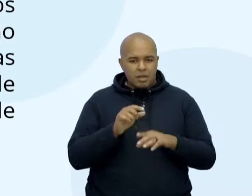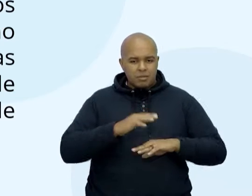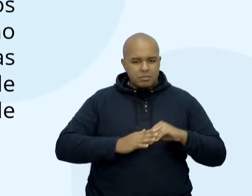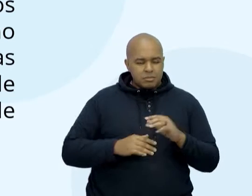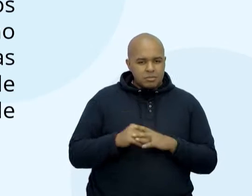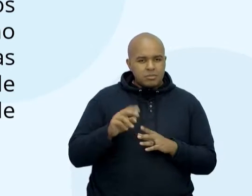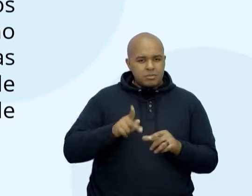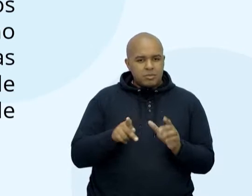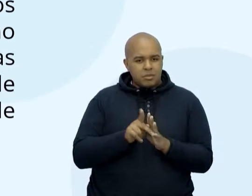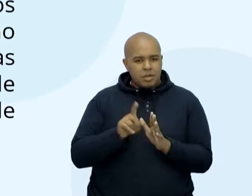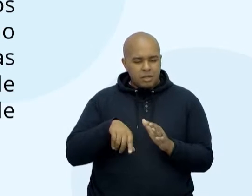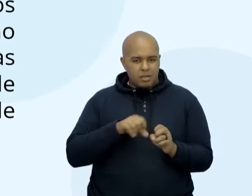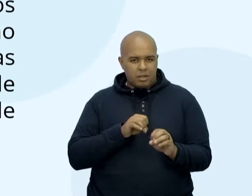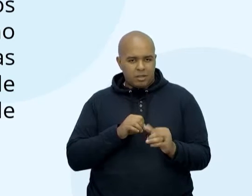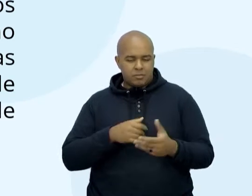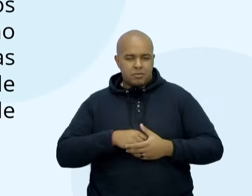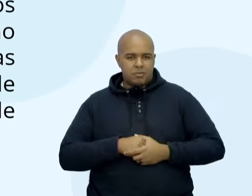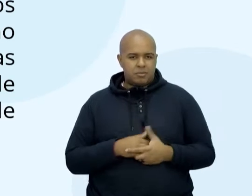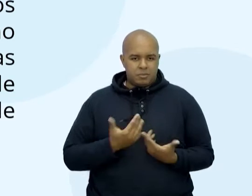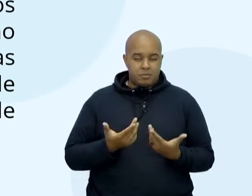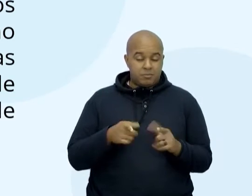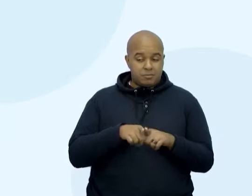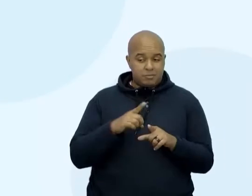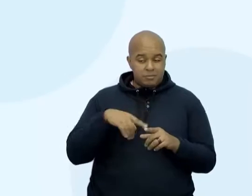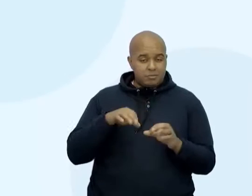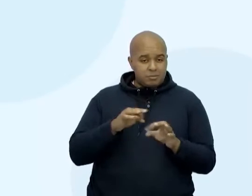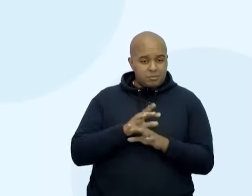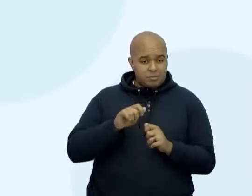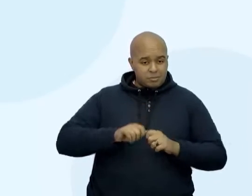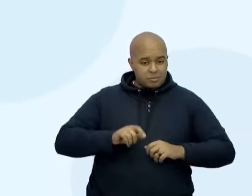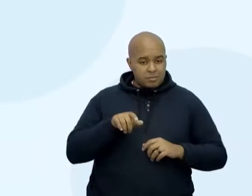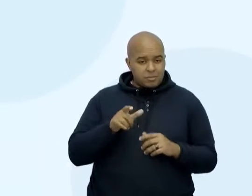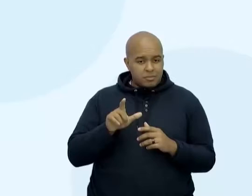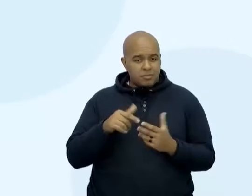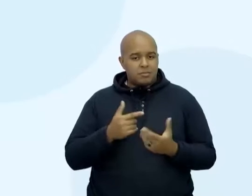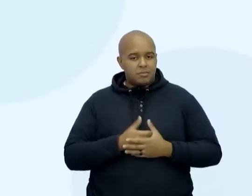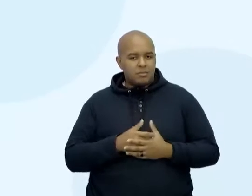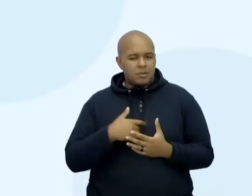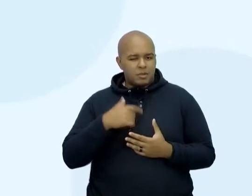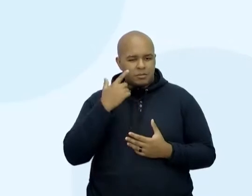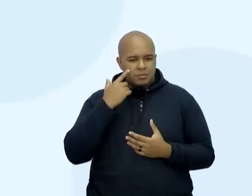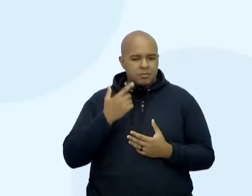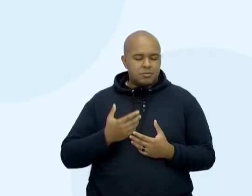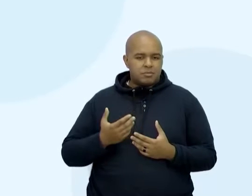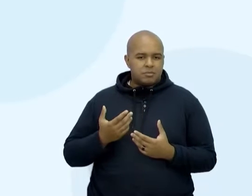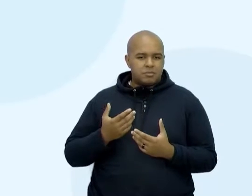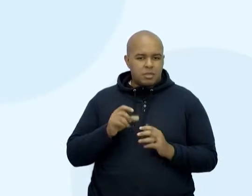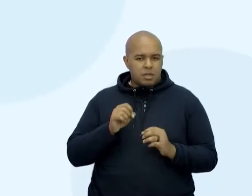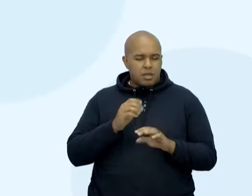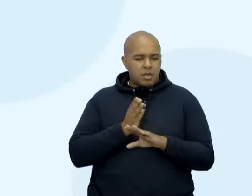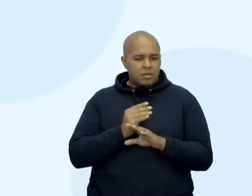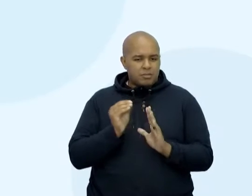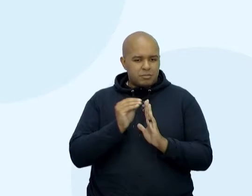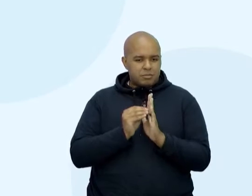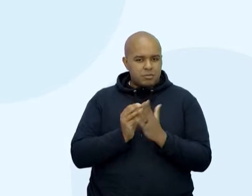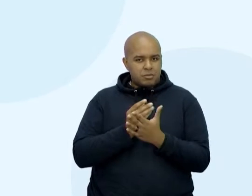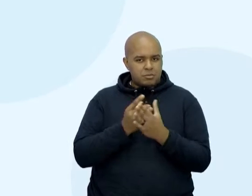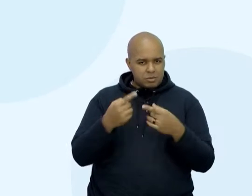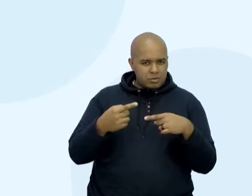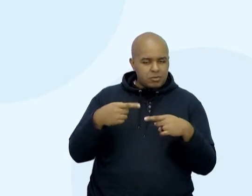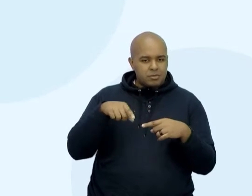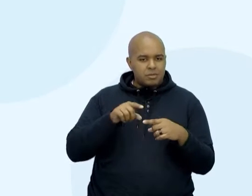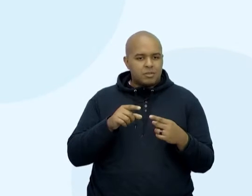habilidades utilizadas nessa aula. E, para a gente finalizar, eu vi que o Magno tinha deixado um desafio